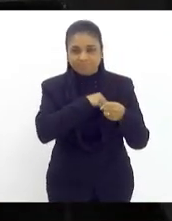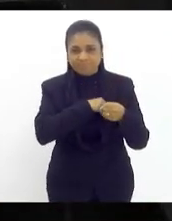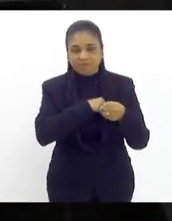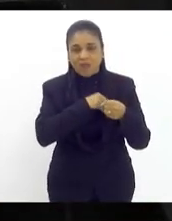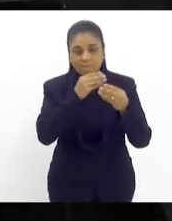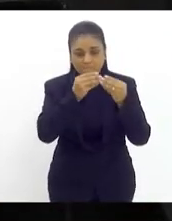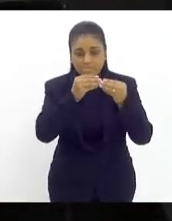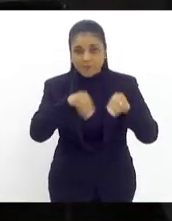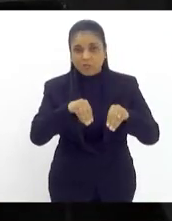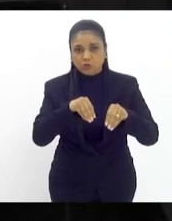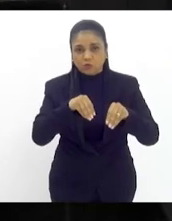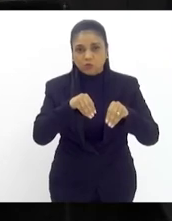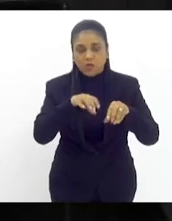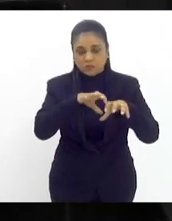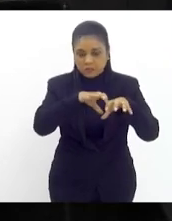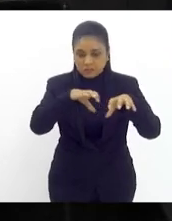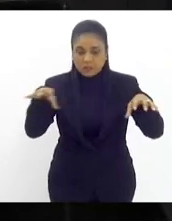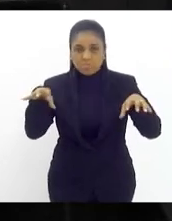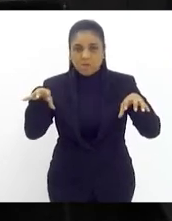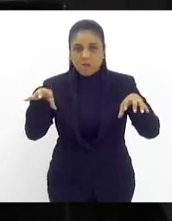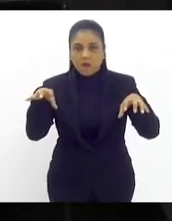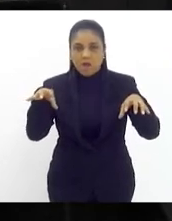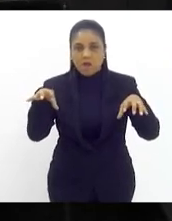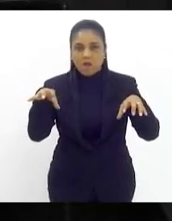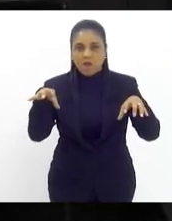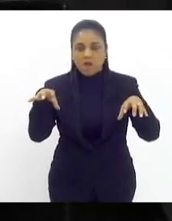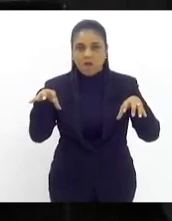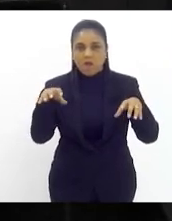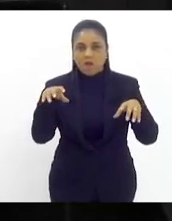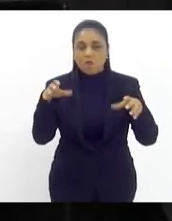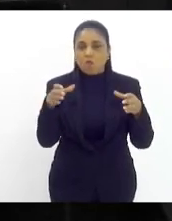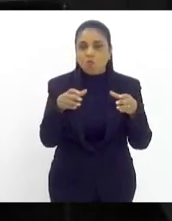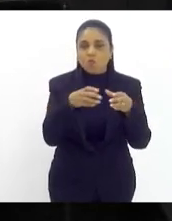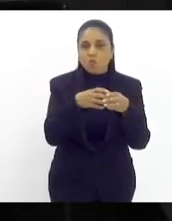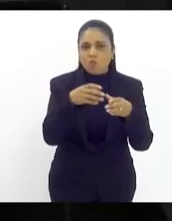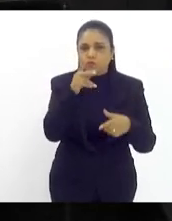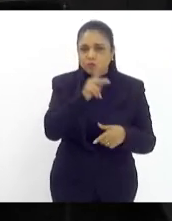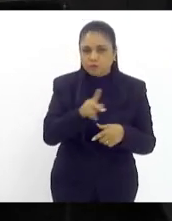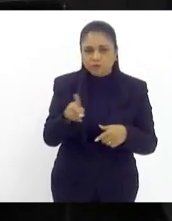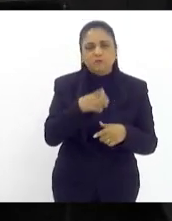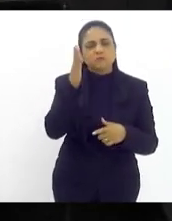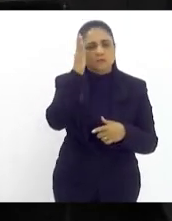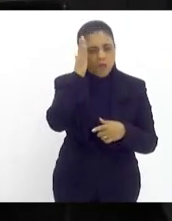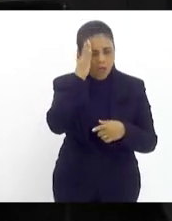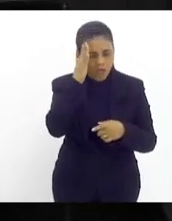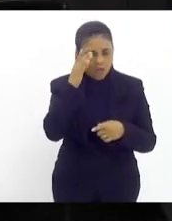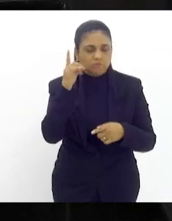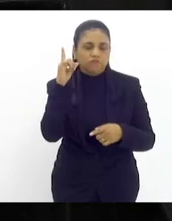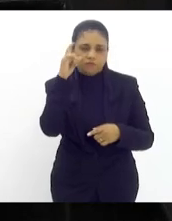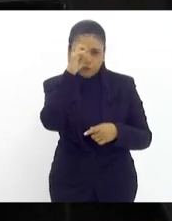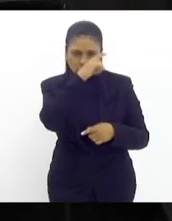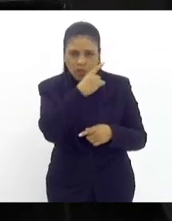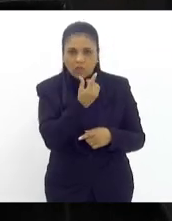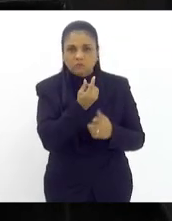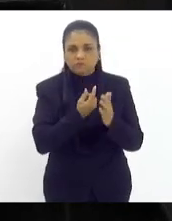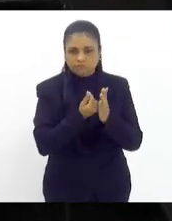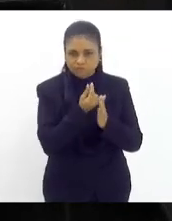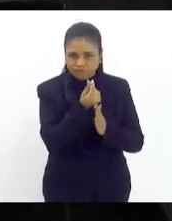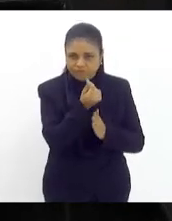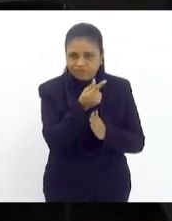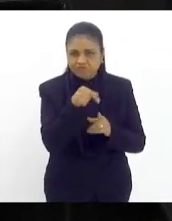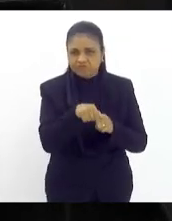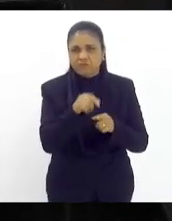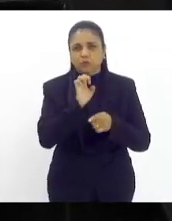a dividir a categoria A gente sabe das dificuldades financeiras do Estado a gente compreende